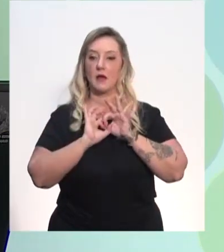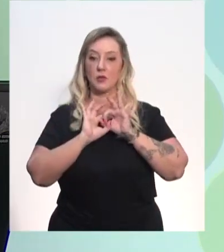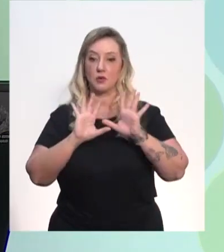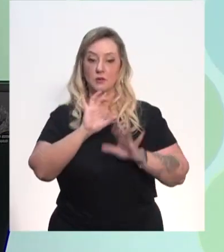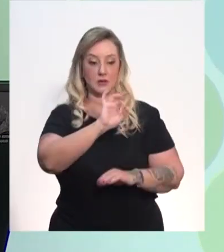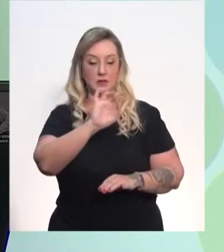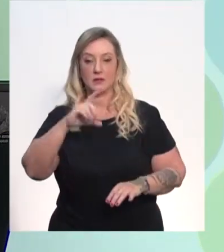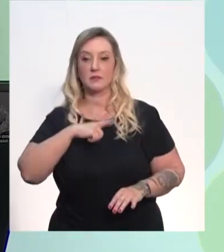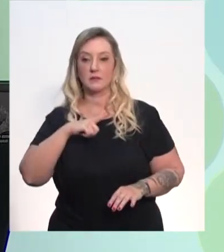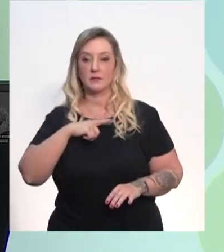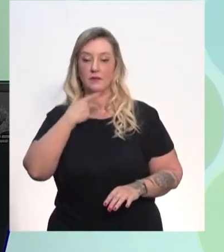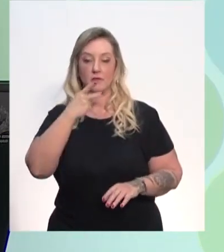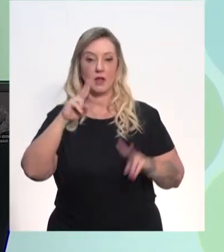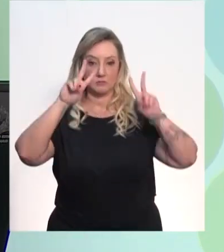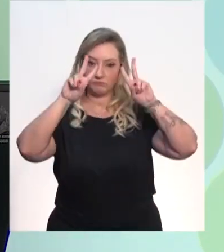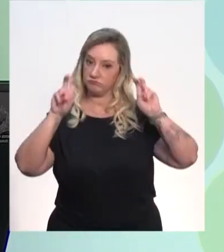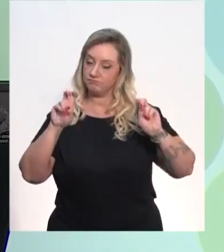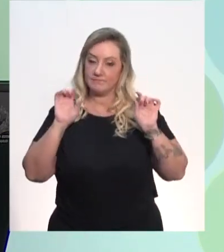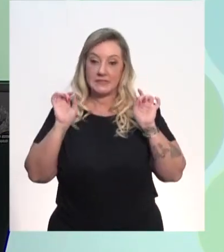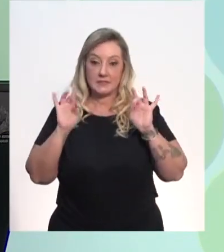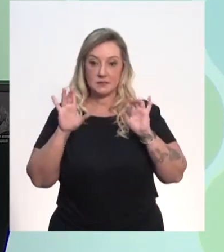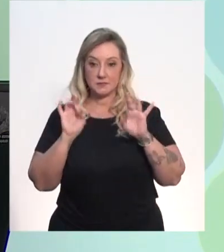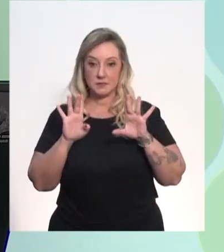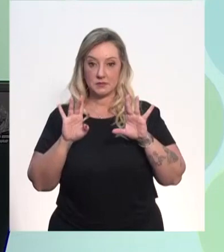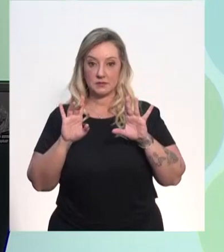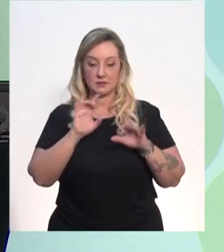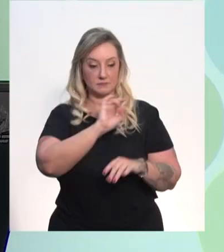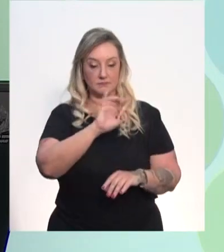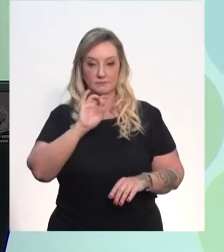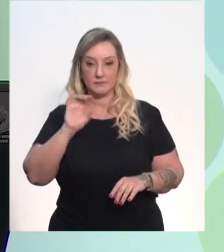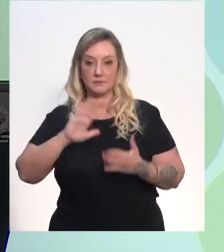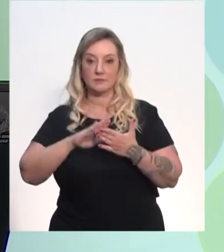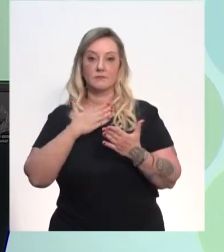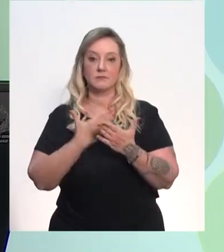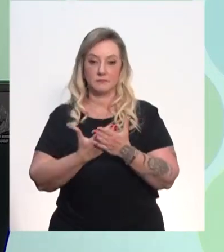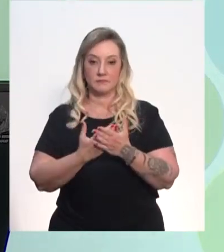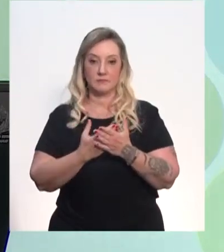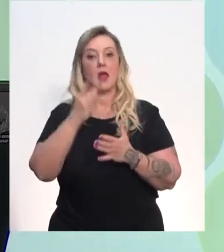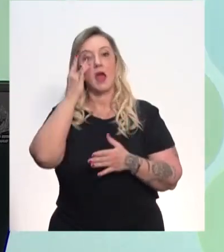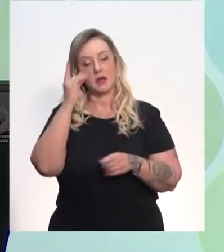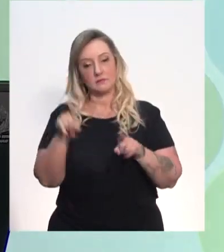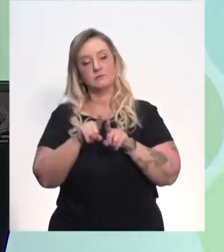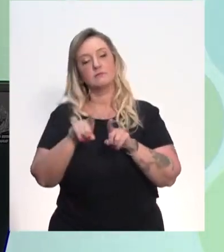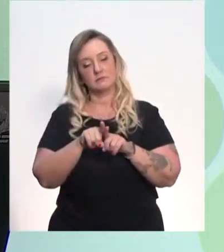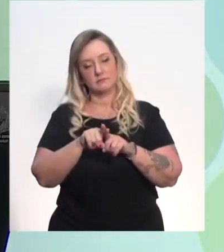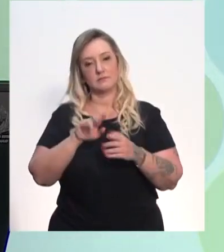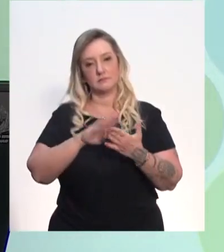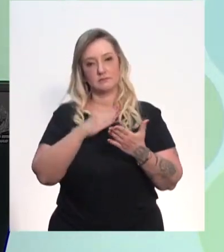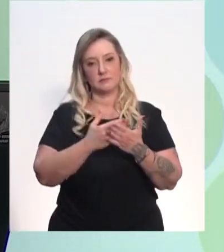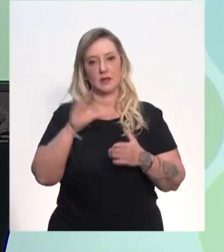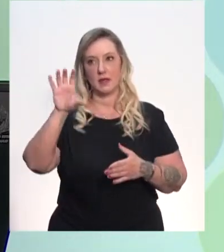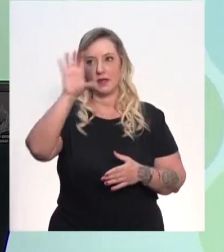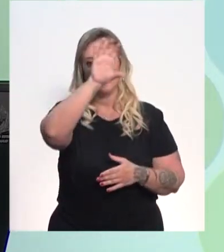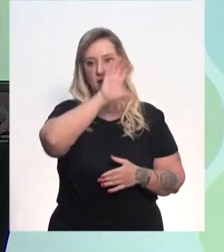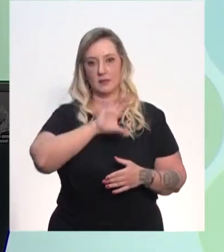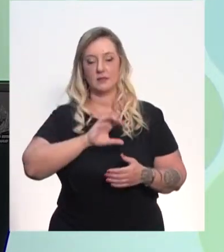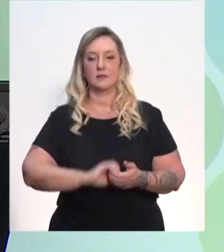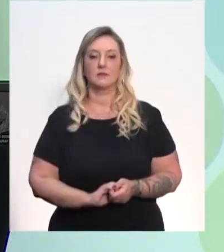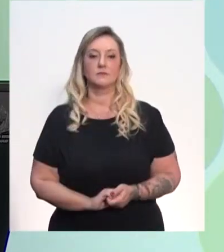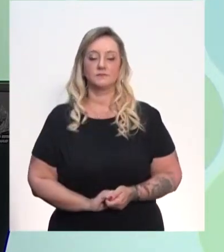ser utilizadas como referência, para que vocês também organizem as pautas de vocês, tanto as